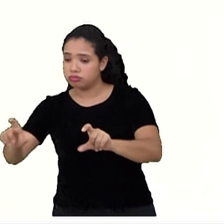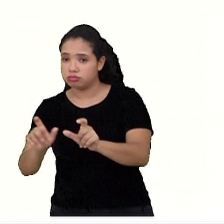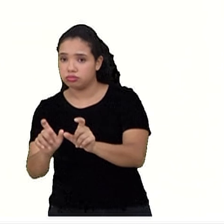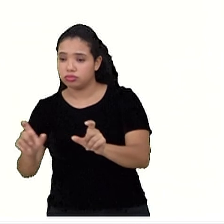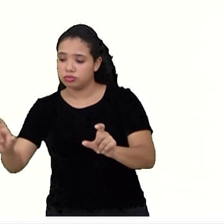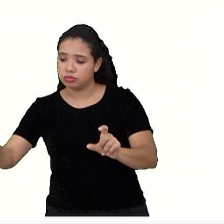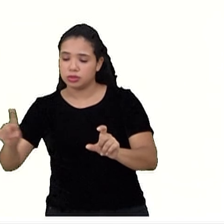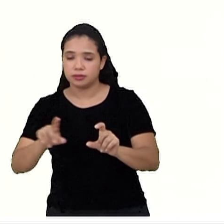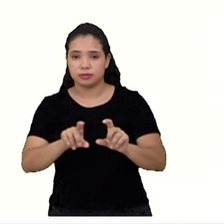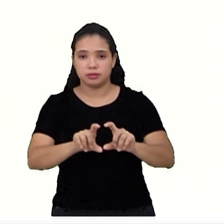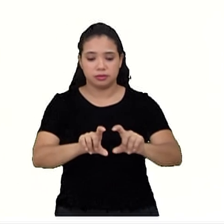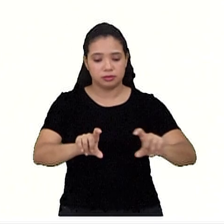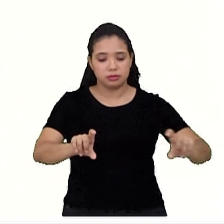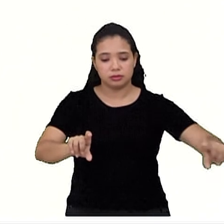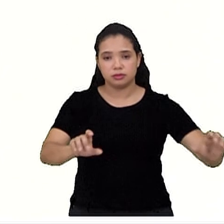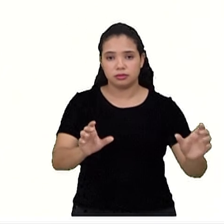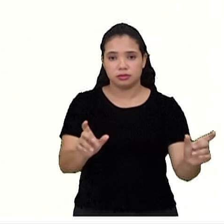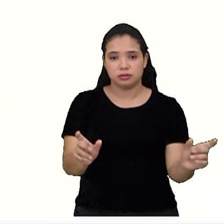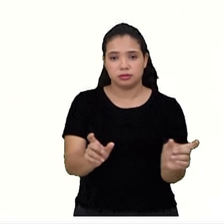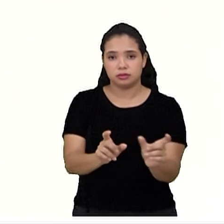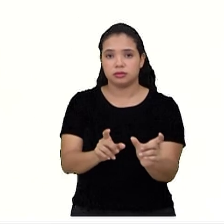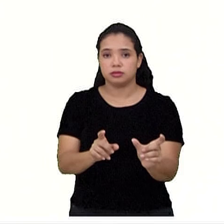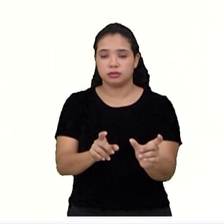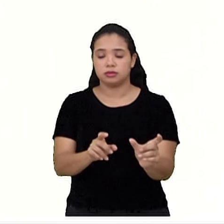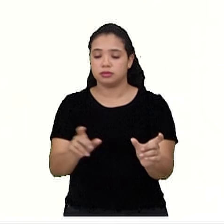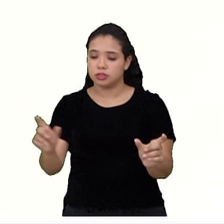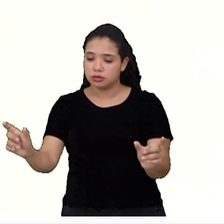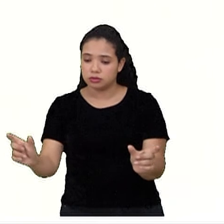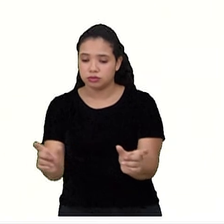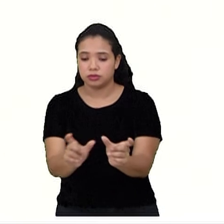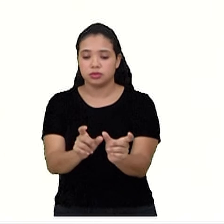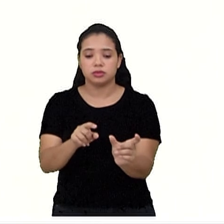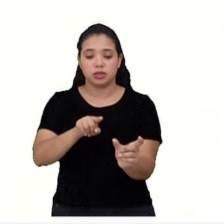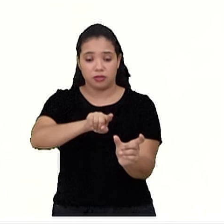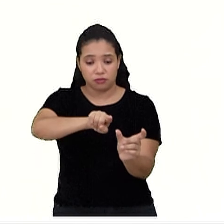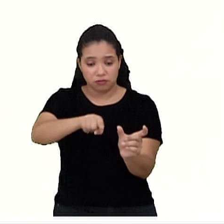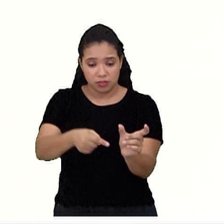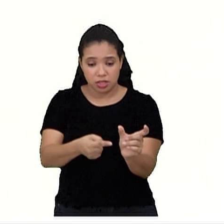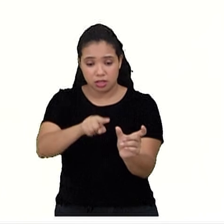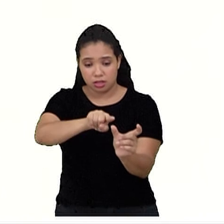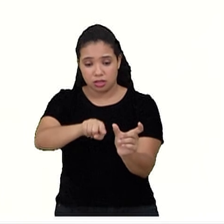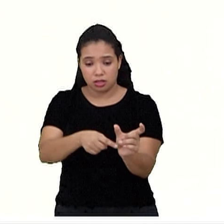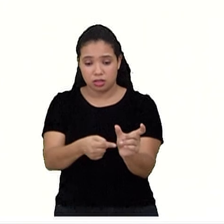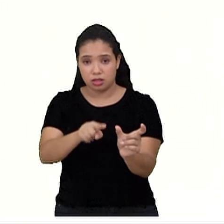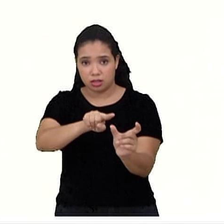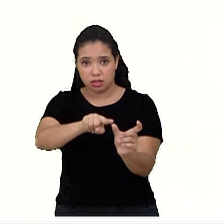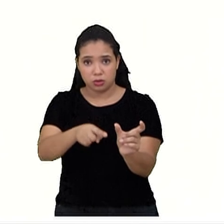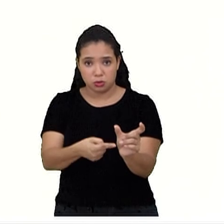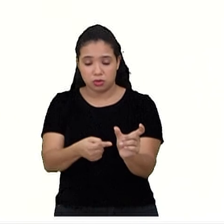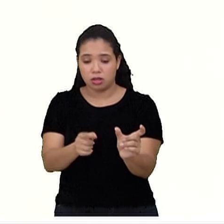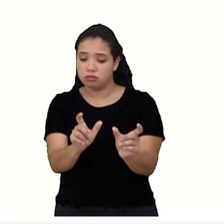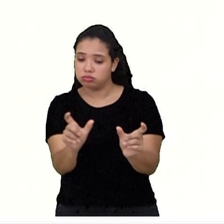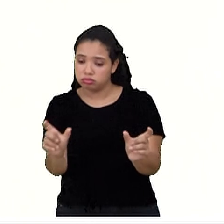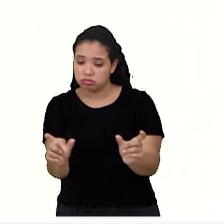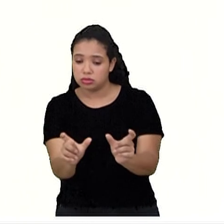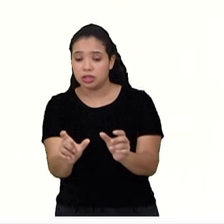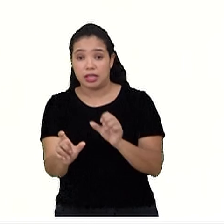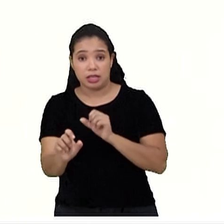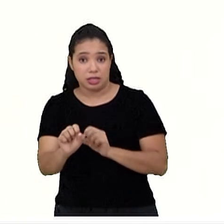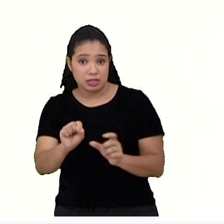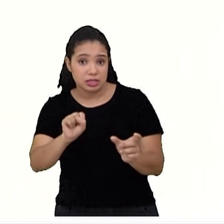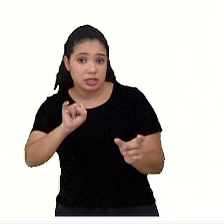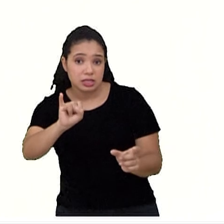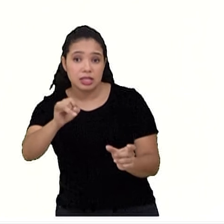the blood doesn't receive oxygen in the lungs, vírgula, porque aí termina a minha condição. Se o sangue